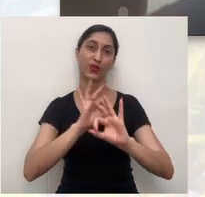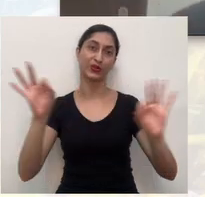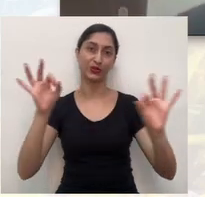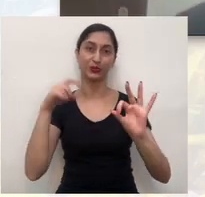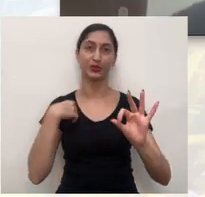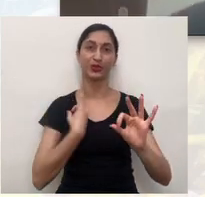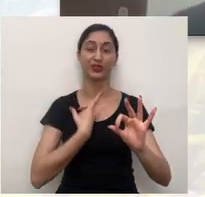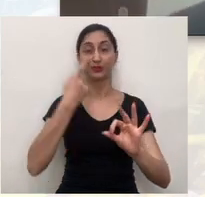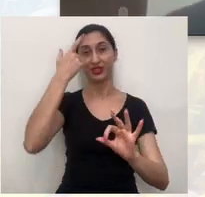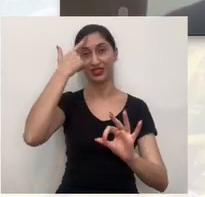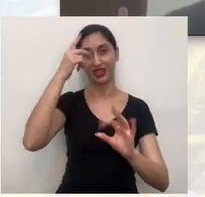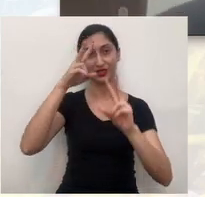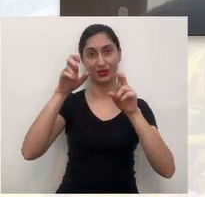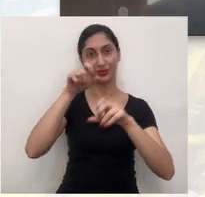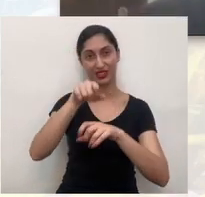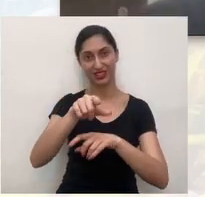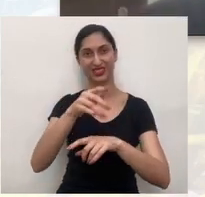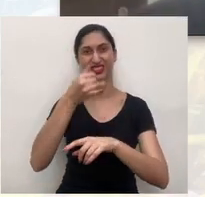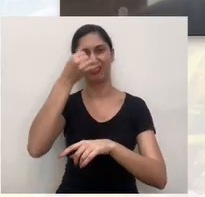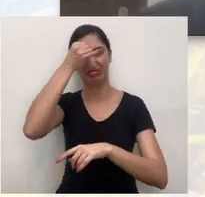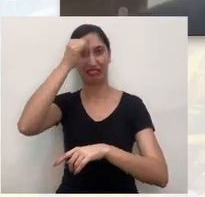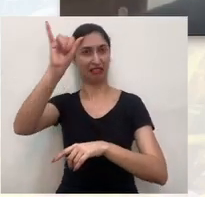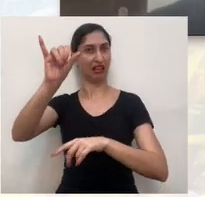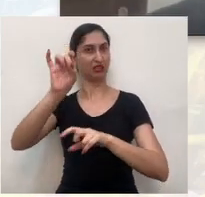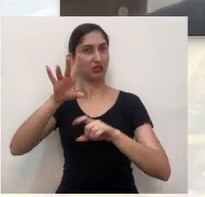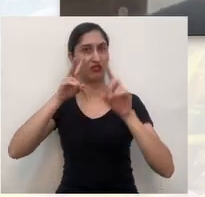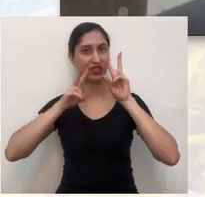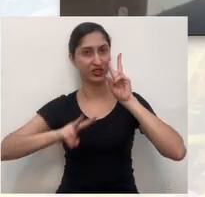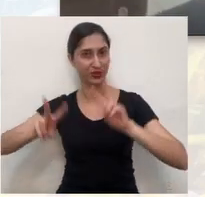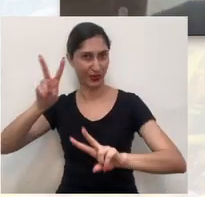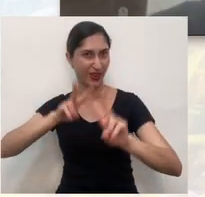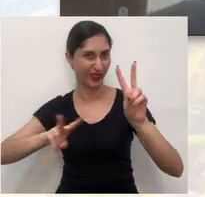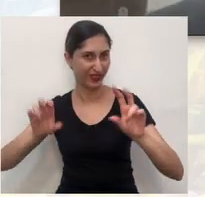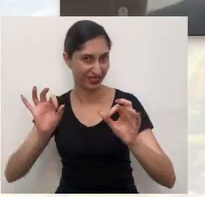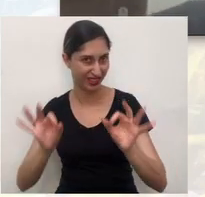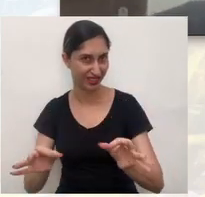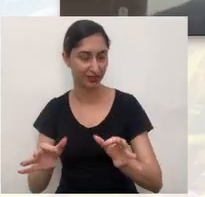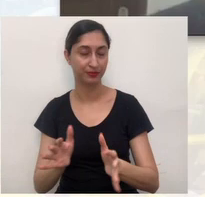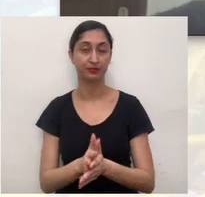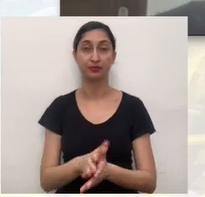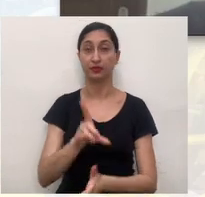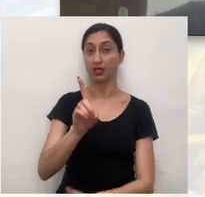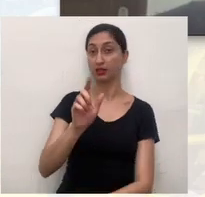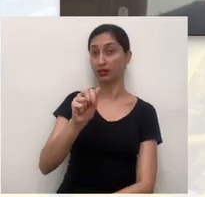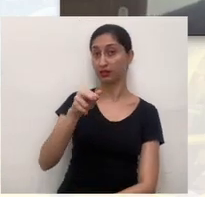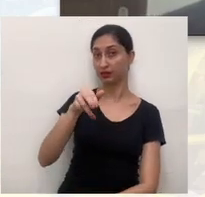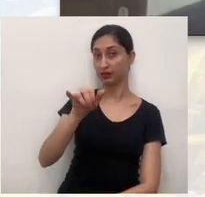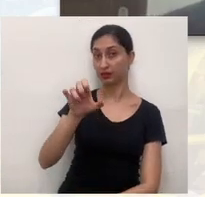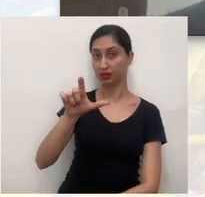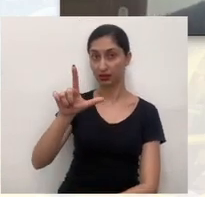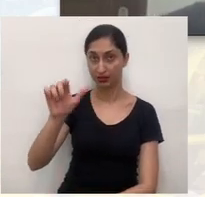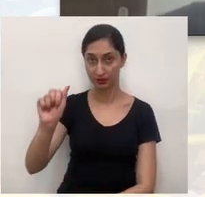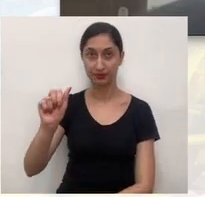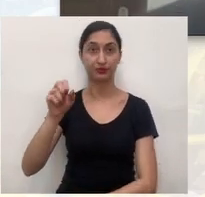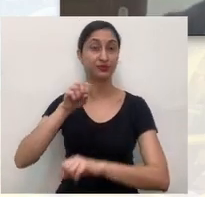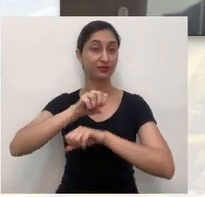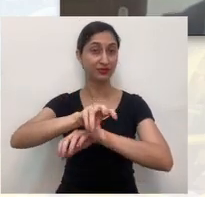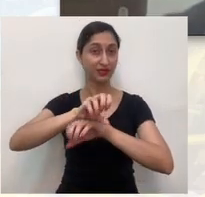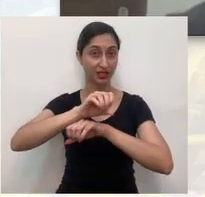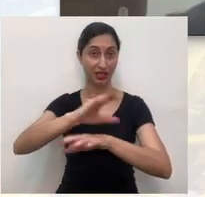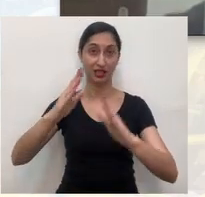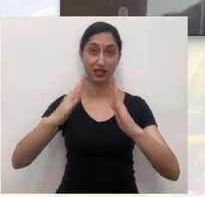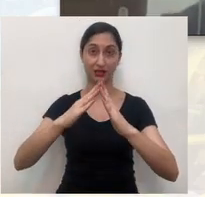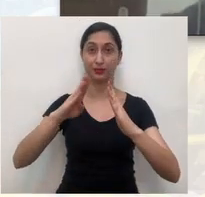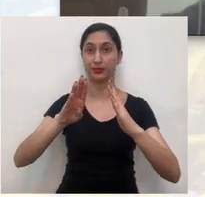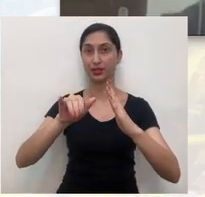quebrar um pouco essa perspectiva, né, de só da visualidade. A Daniela Tameirão, ela é educadora da Casa do Baile, ela mandou uma questão